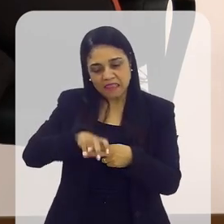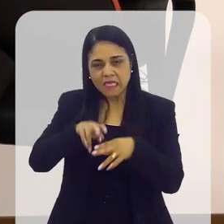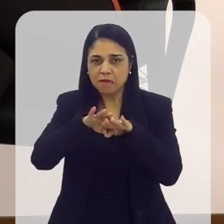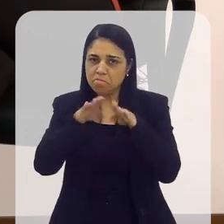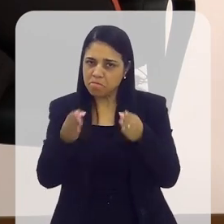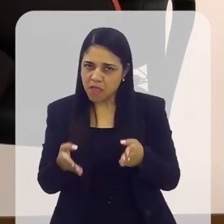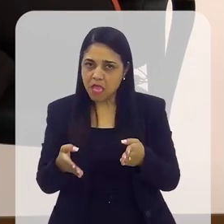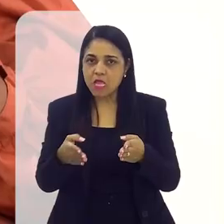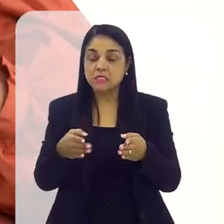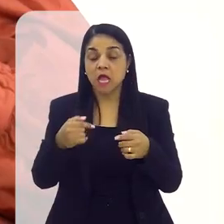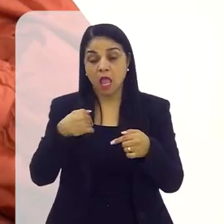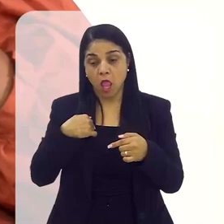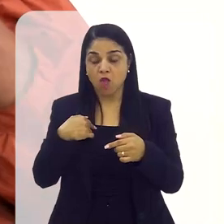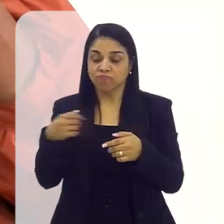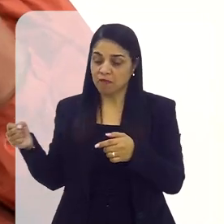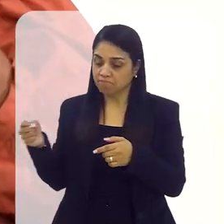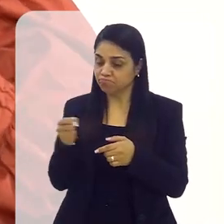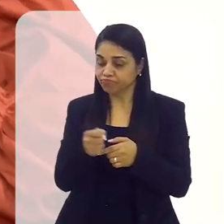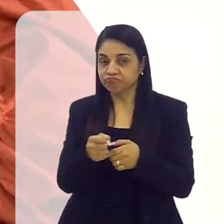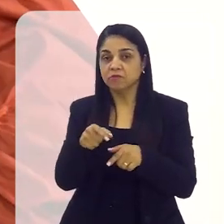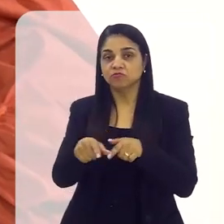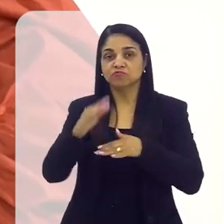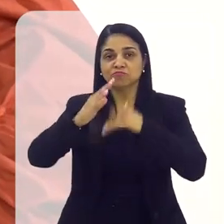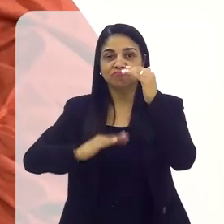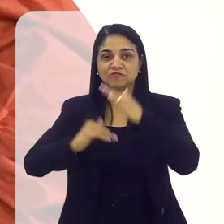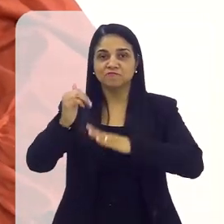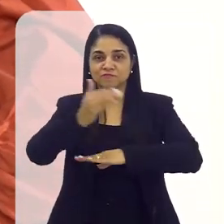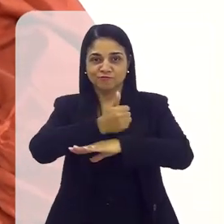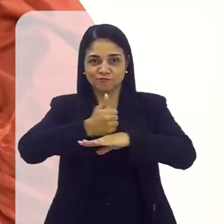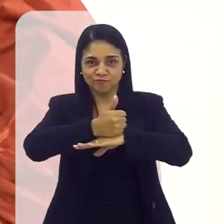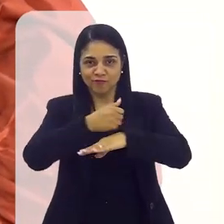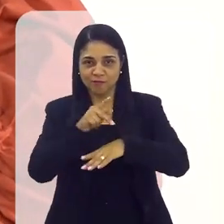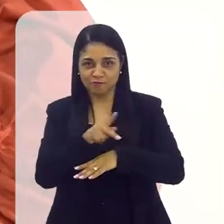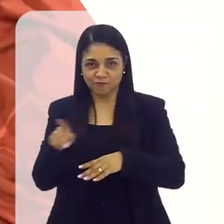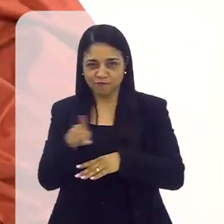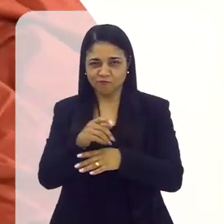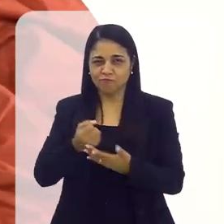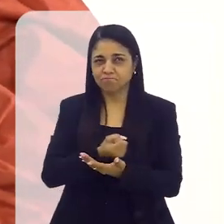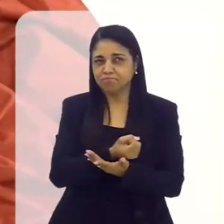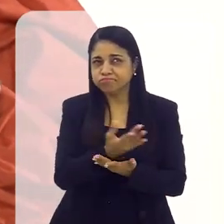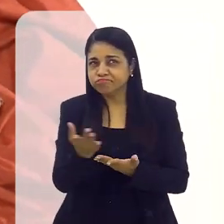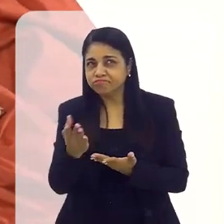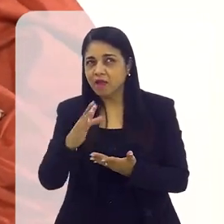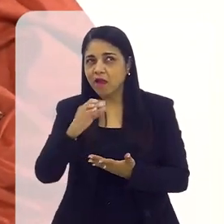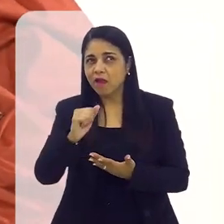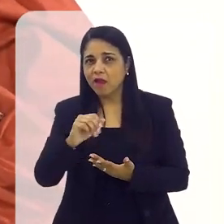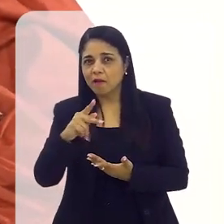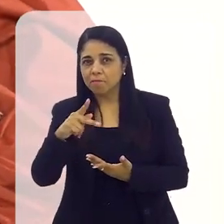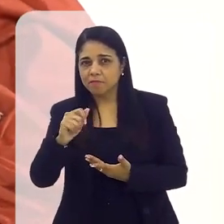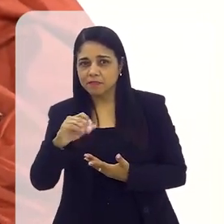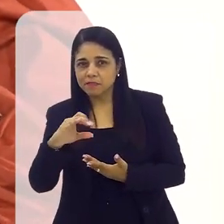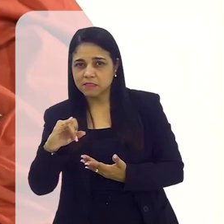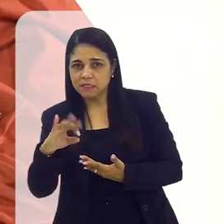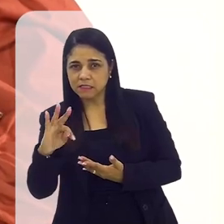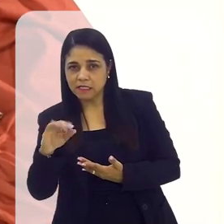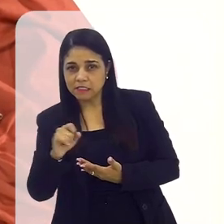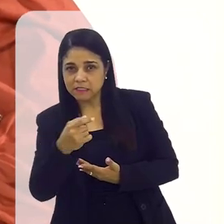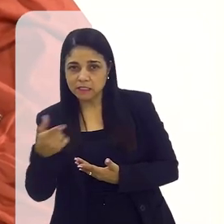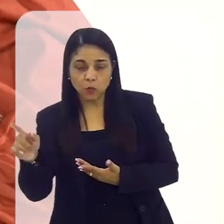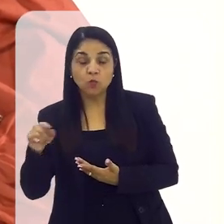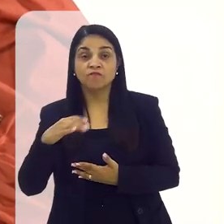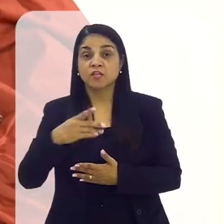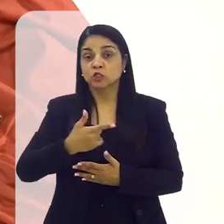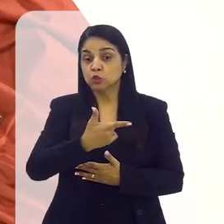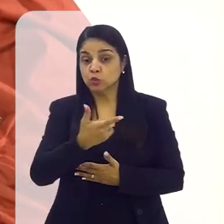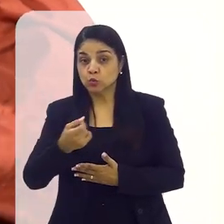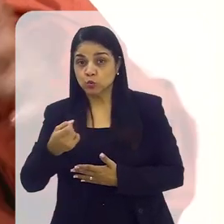tem a cadeira, a mesa que se precisa, e a gente vem com os profissionais, que são muitos. A gente hoje tem no capacitação mais de 200